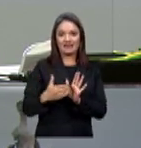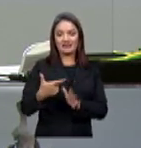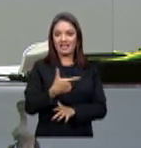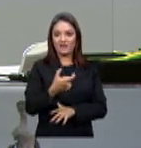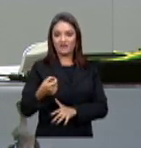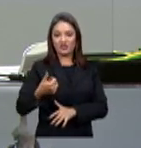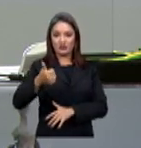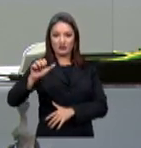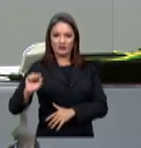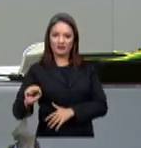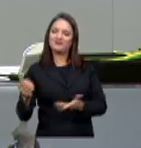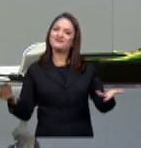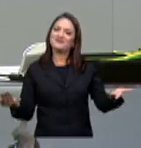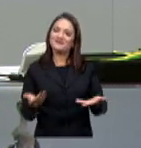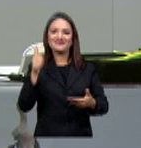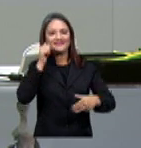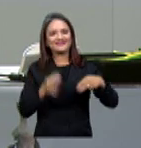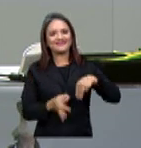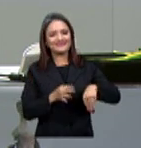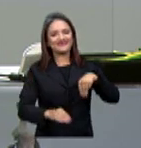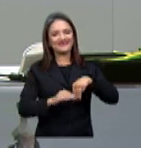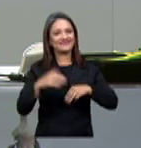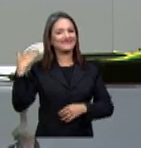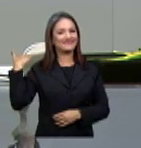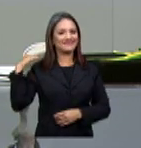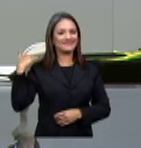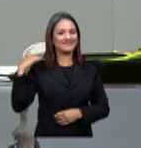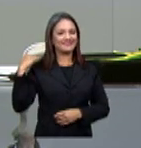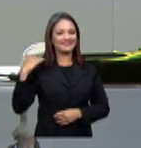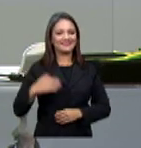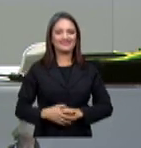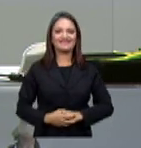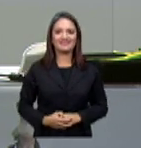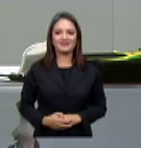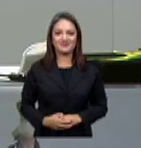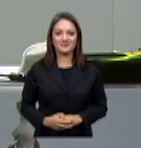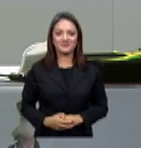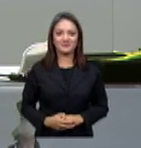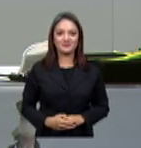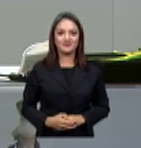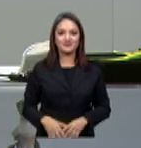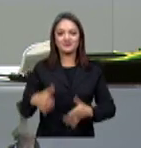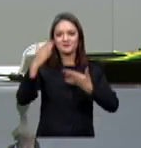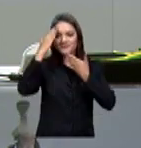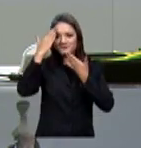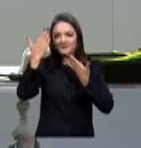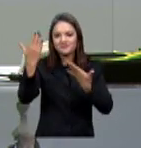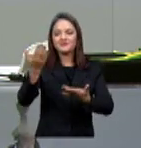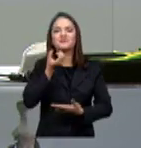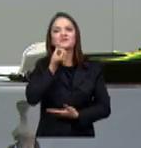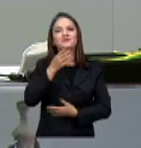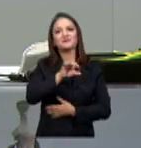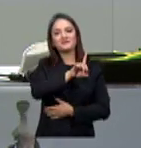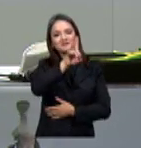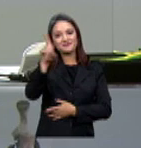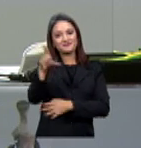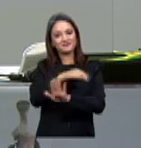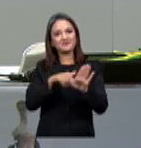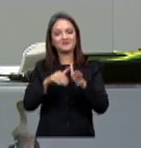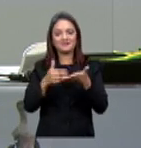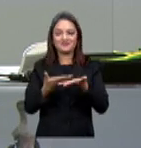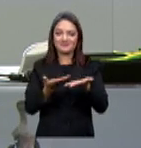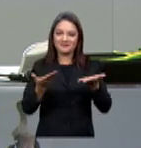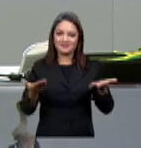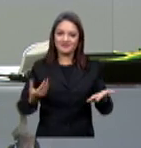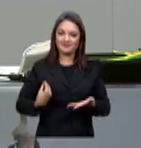e com a palavra a ministra Cármen Lúcia Obrigada Presidente Bom dia a todos que estão